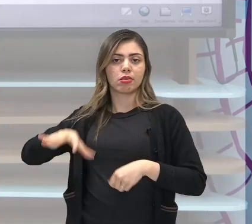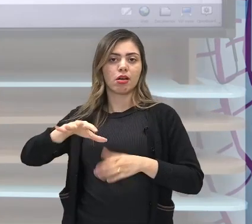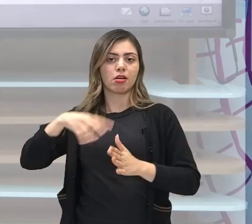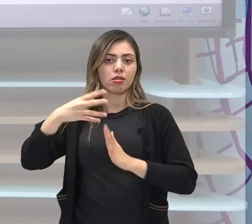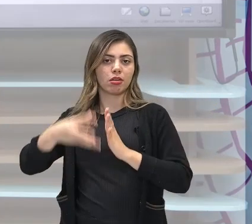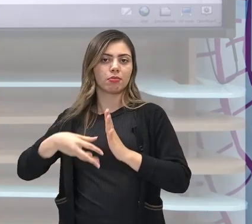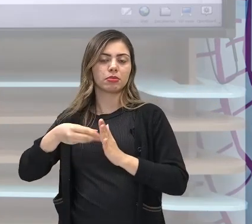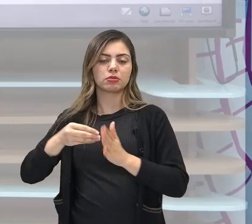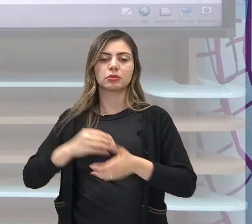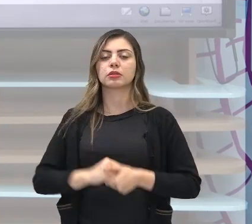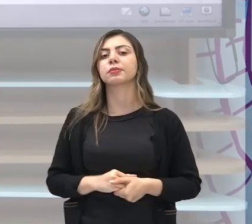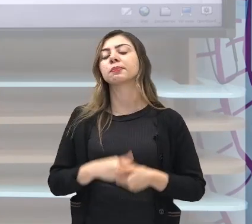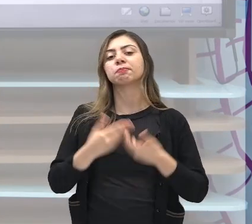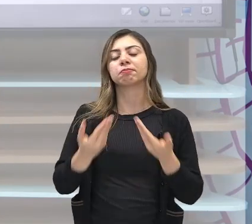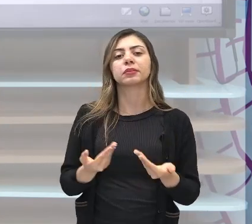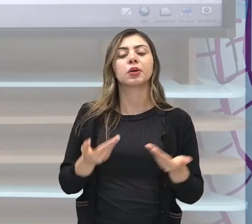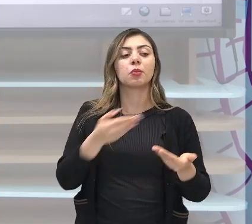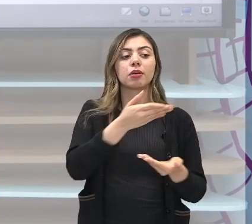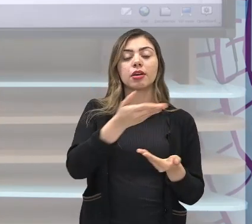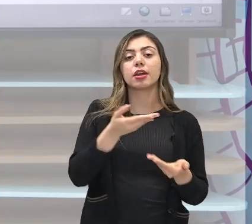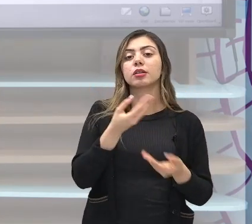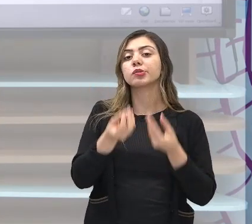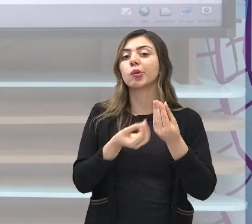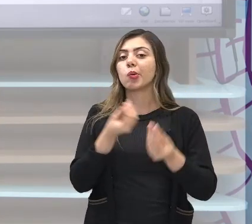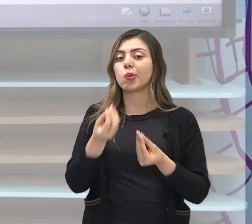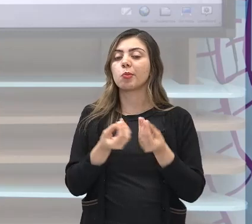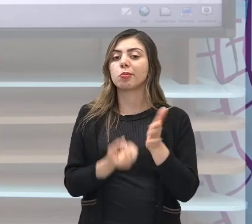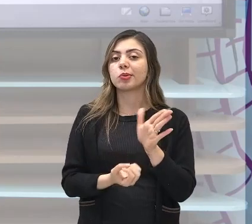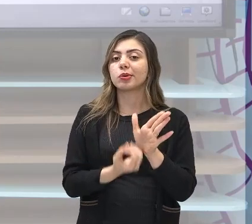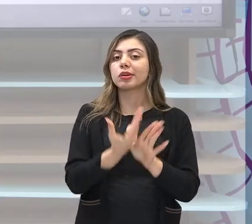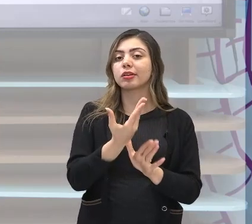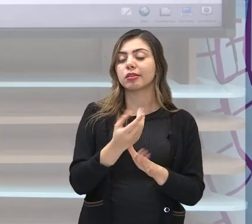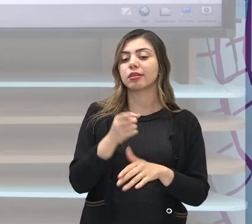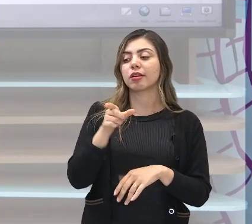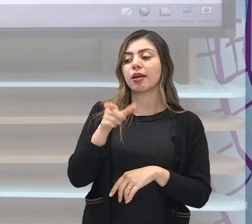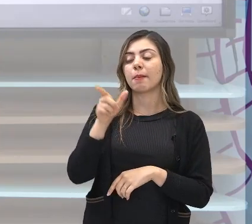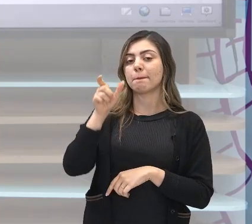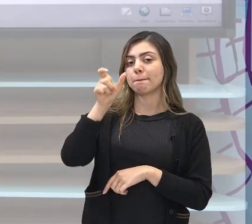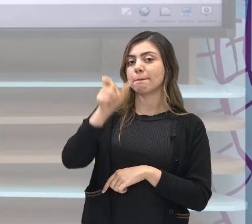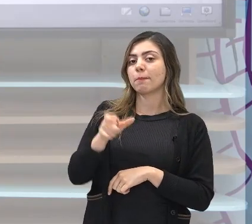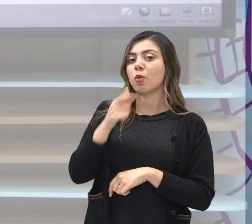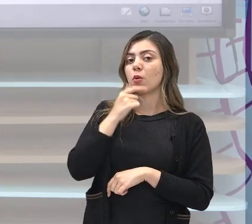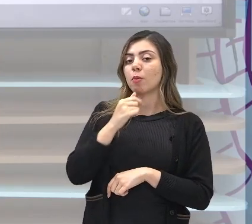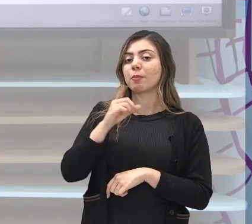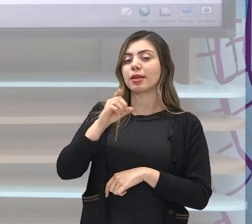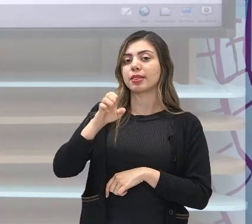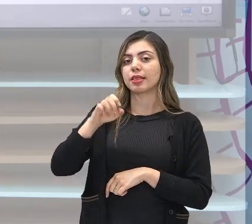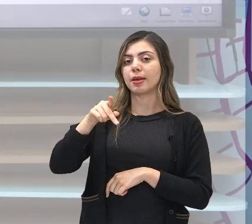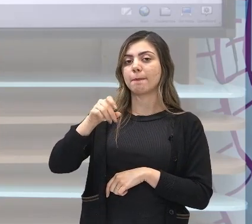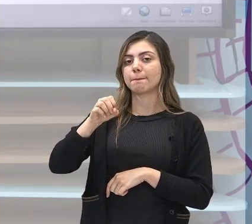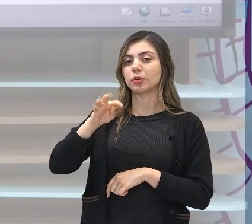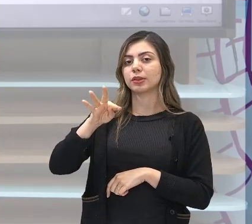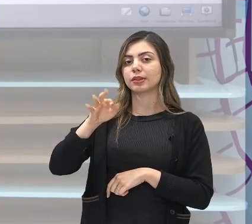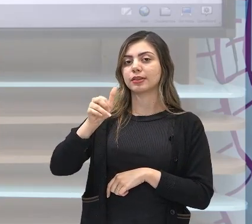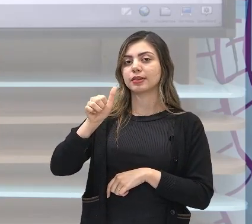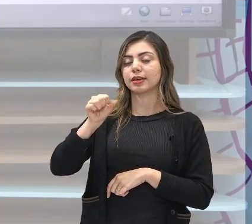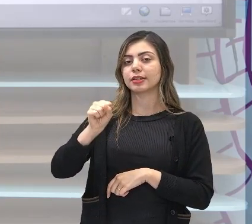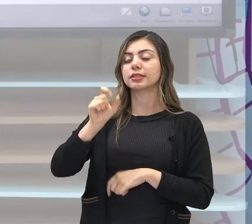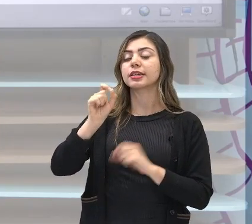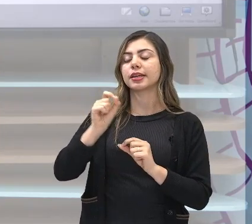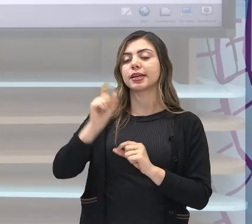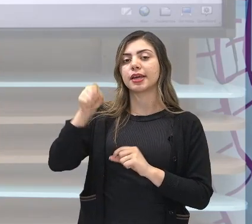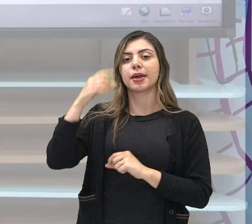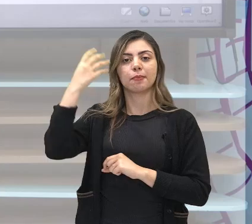amazônica, instaura, né, um déspota esclarecido, que é quem? O Marquês de Pombal. O Marquês